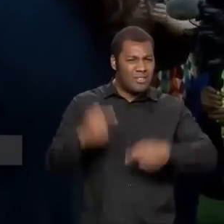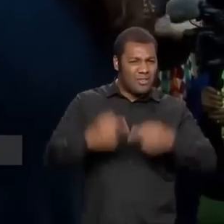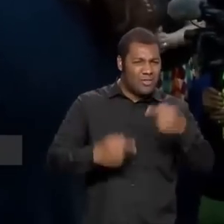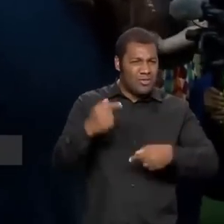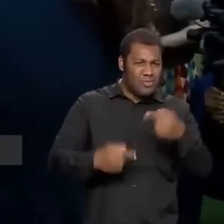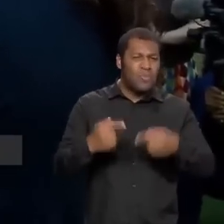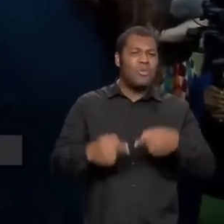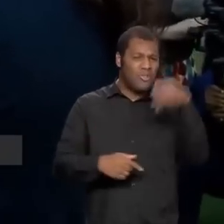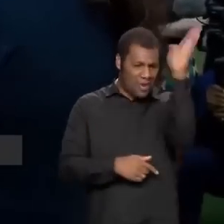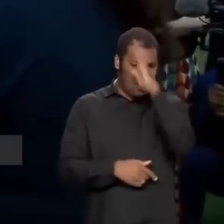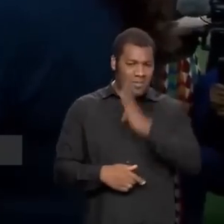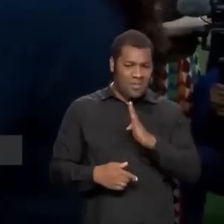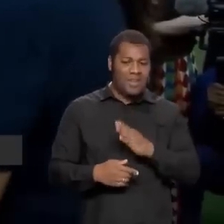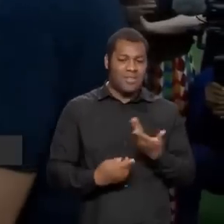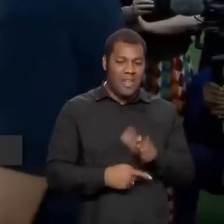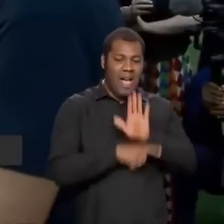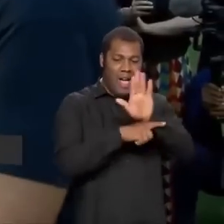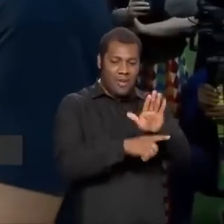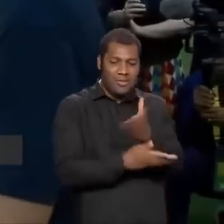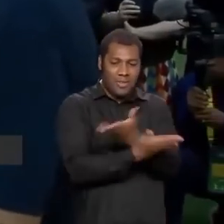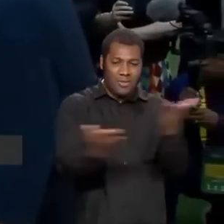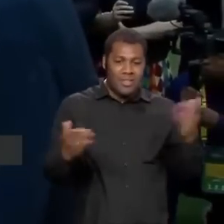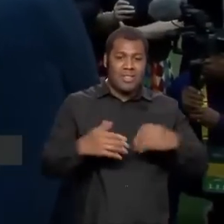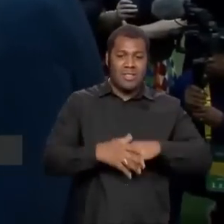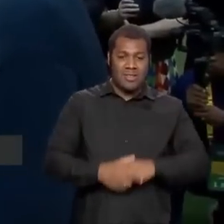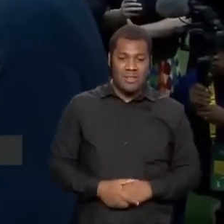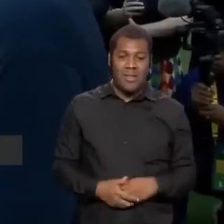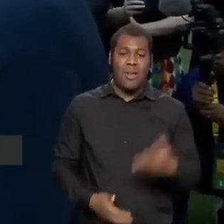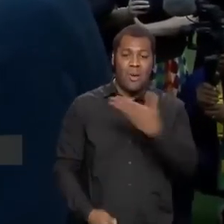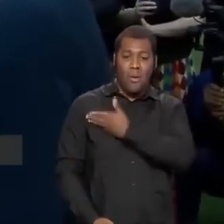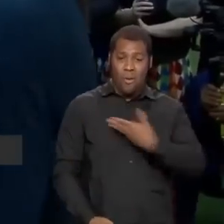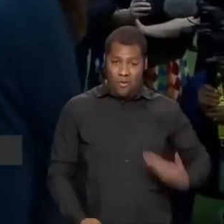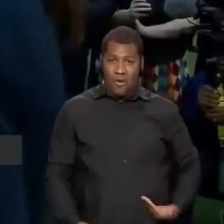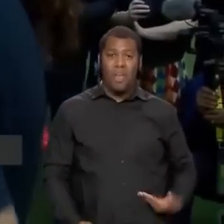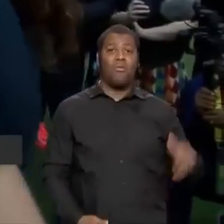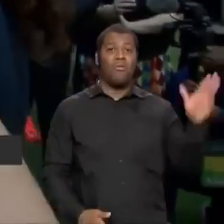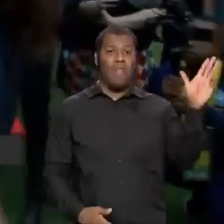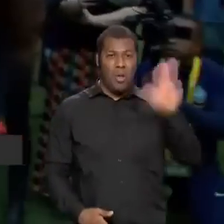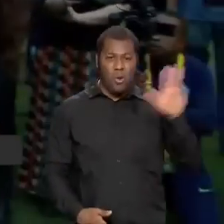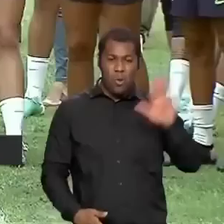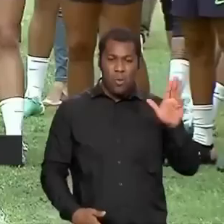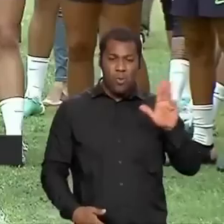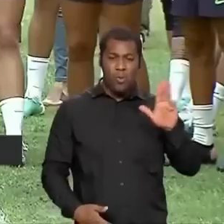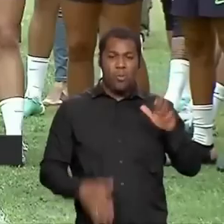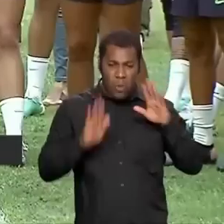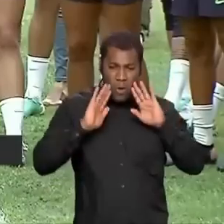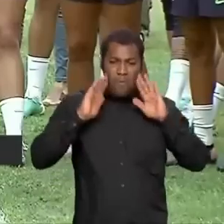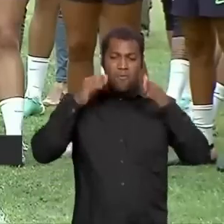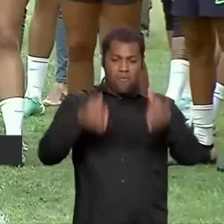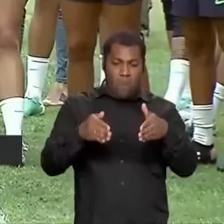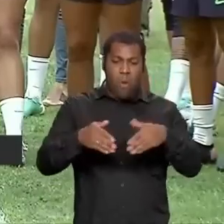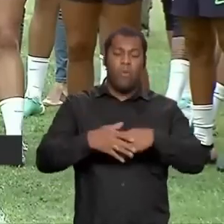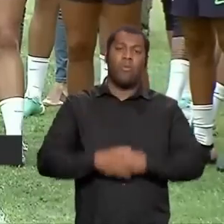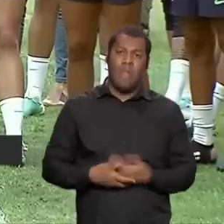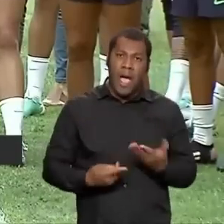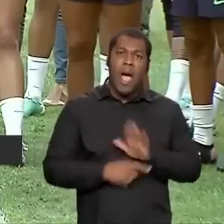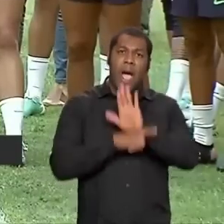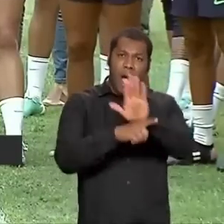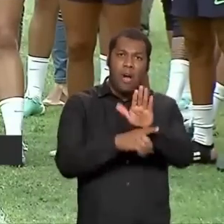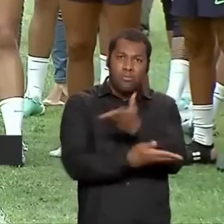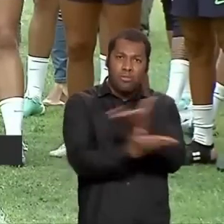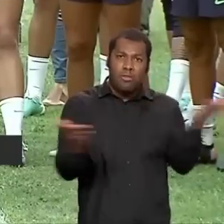Brasil, que, enfim, esse governo está bastante focado para desenvolver isso e